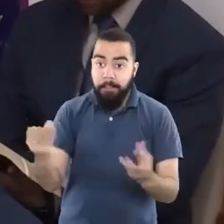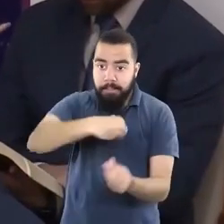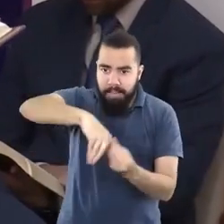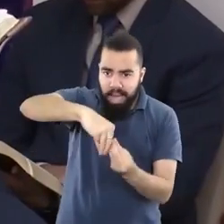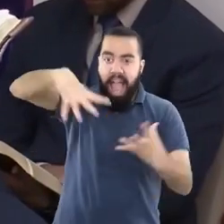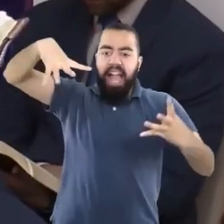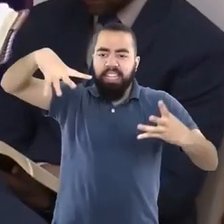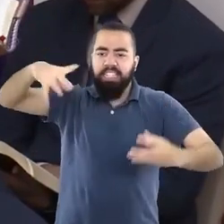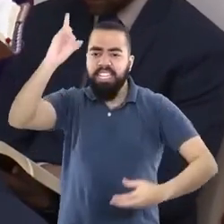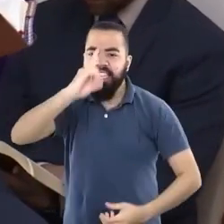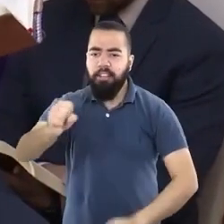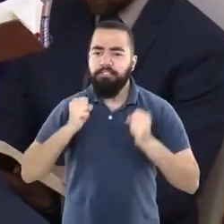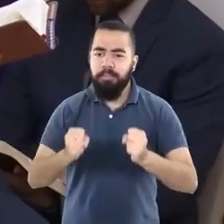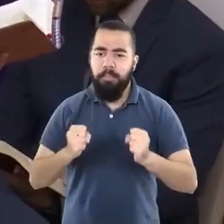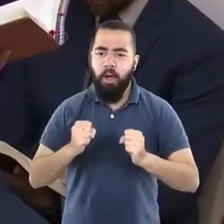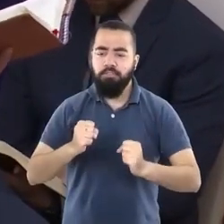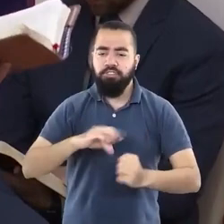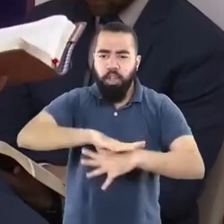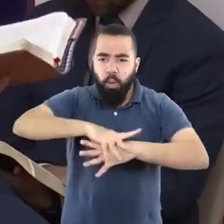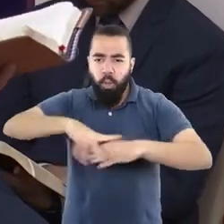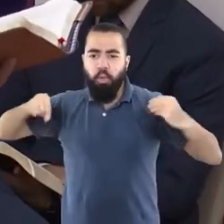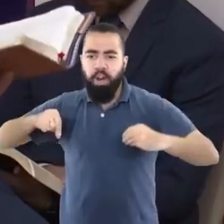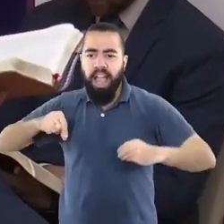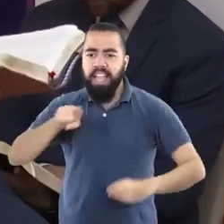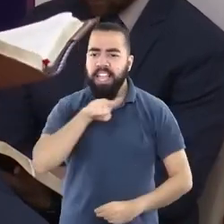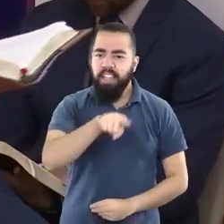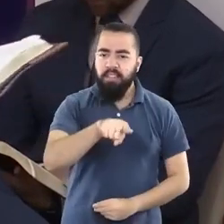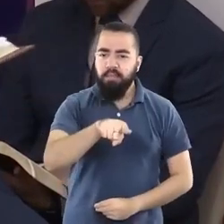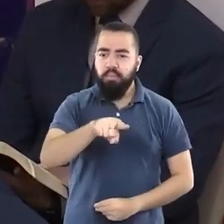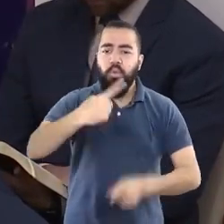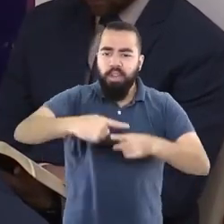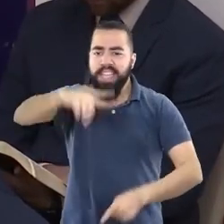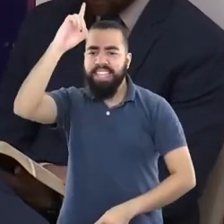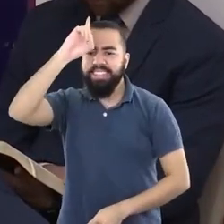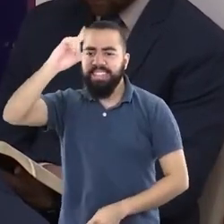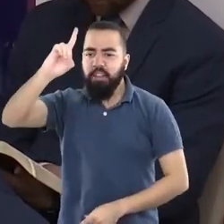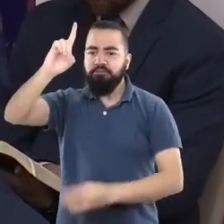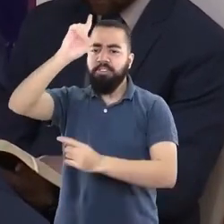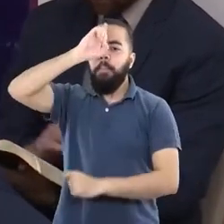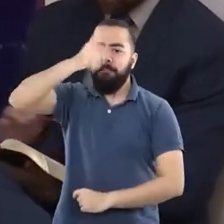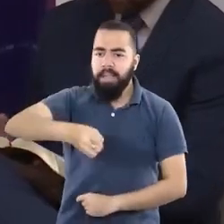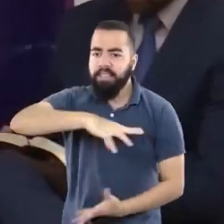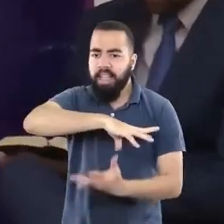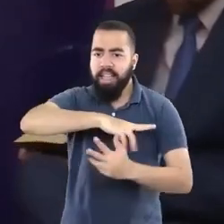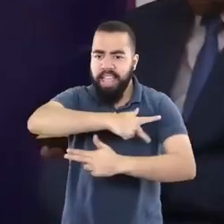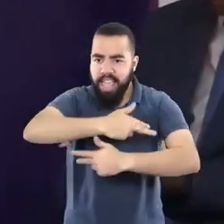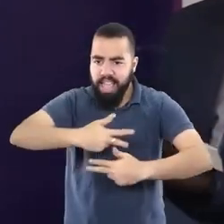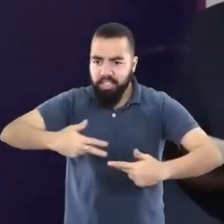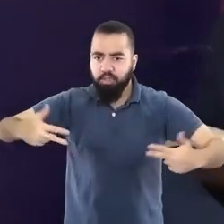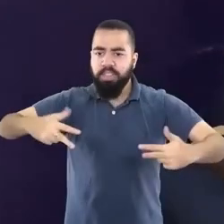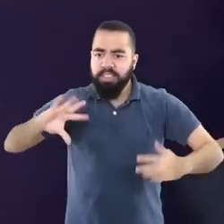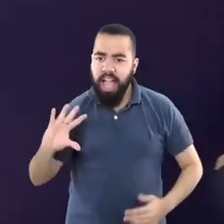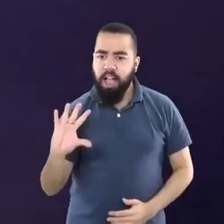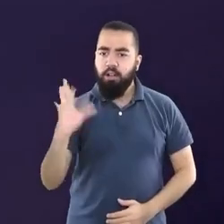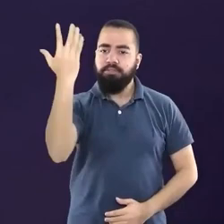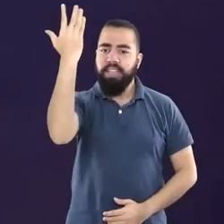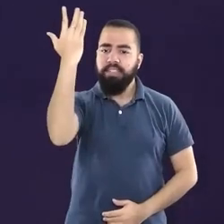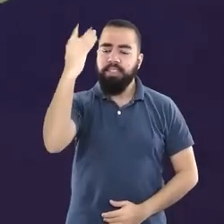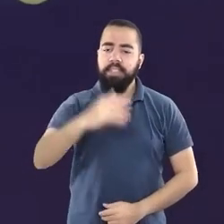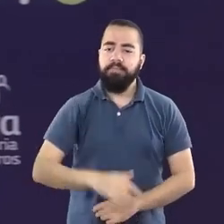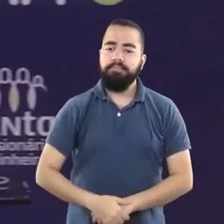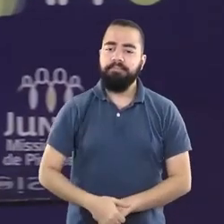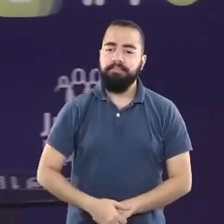pode estender seus dias, Deus pode fazer um milagre, porque a última palavra é do Deus vivo. Segundo, irmãos,